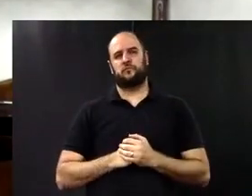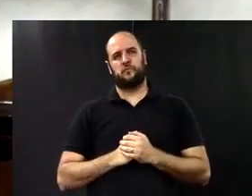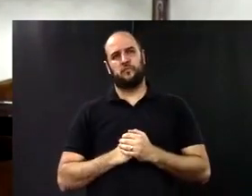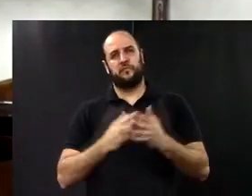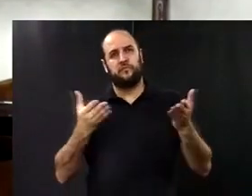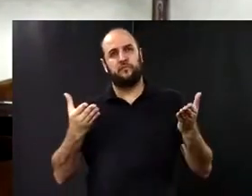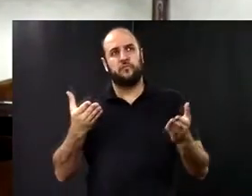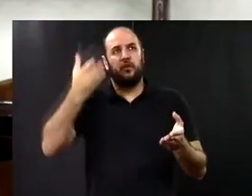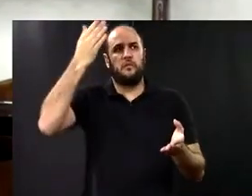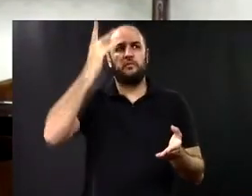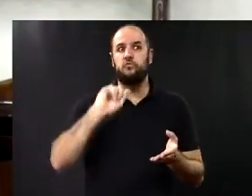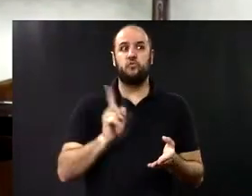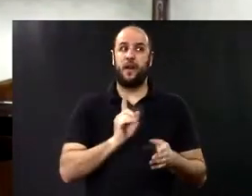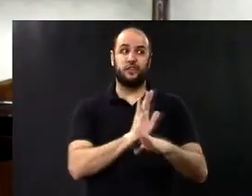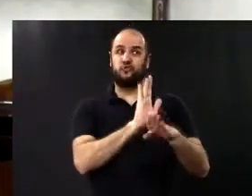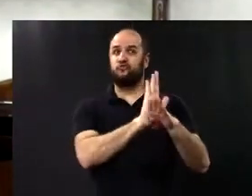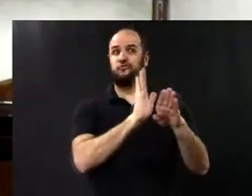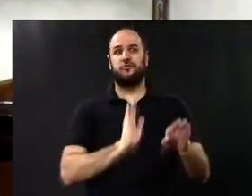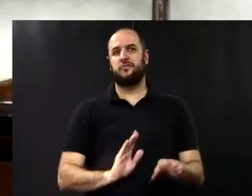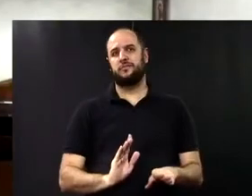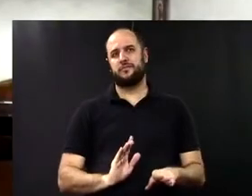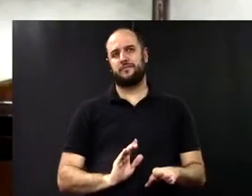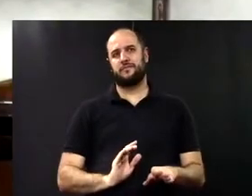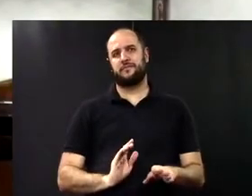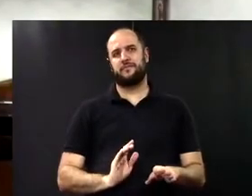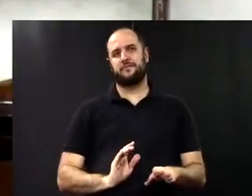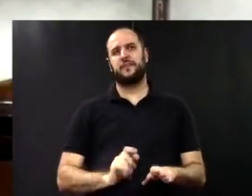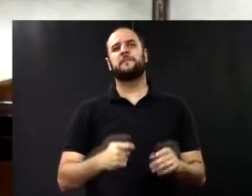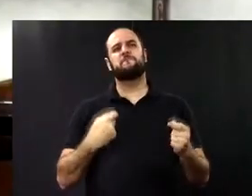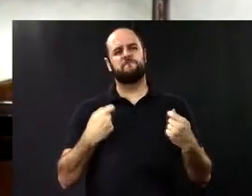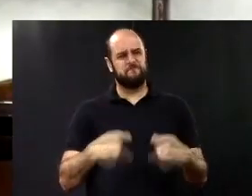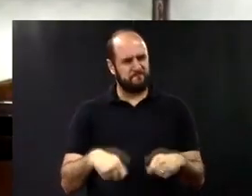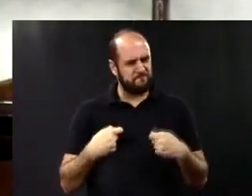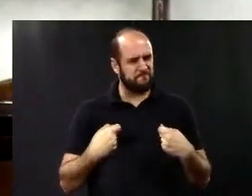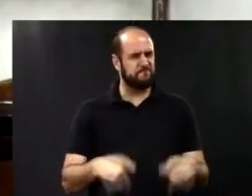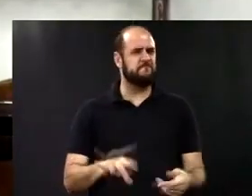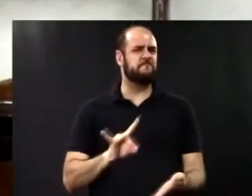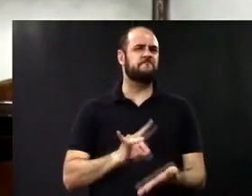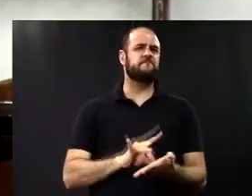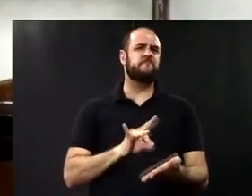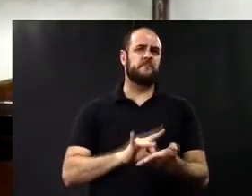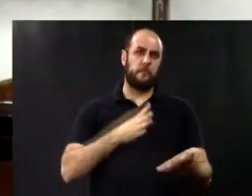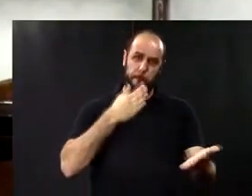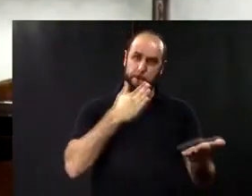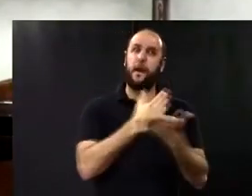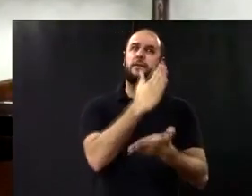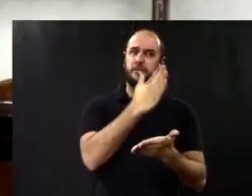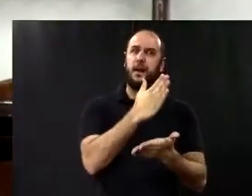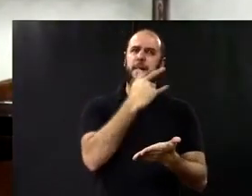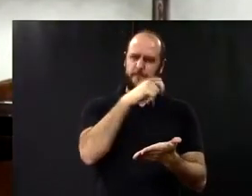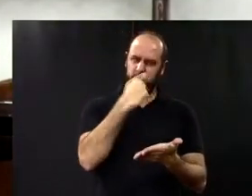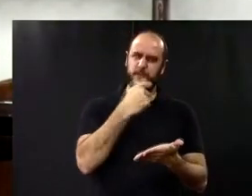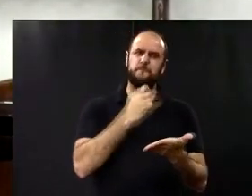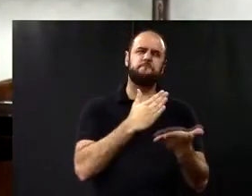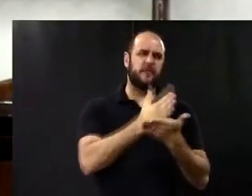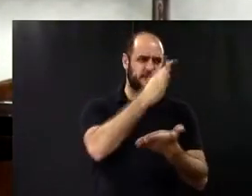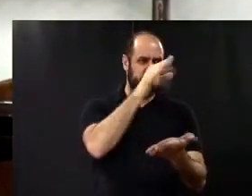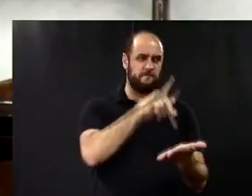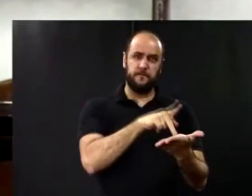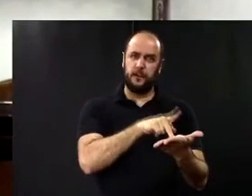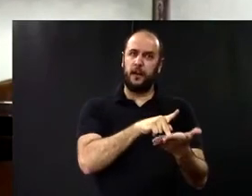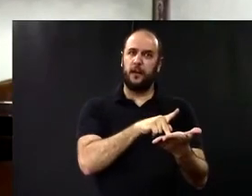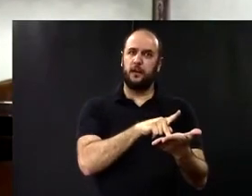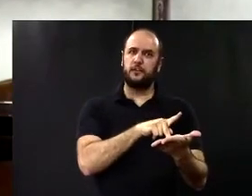Então você não vai estar ajudando. É necessário que ele passe por isso, para que ele entenda o tamanho